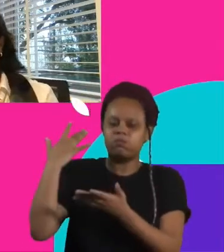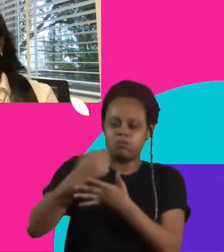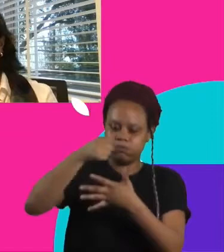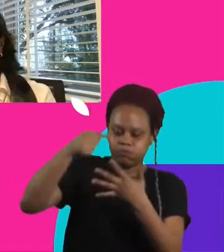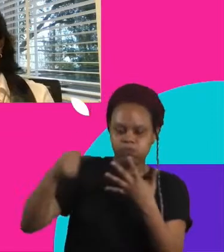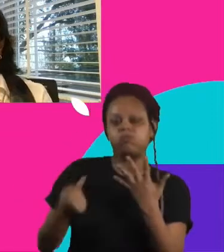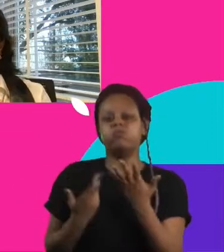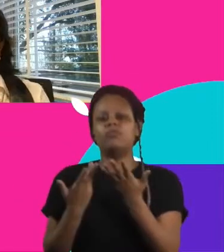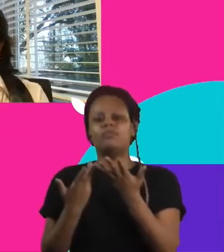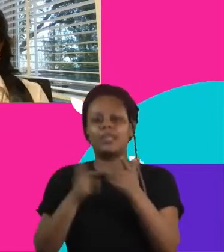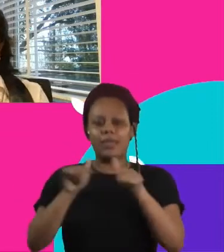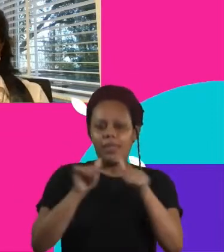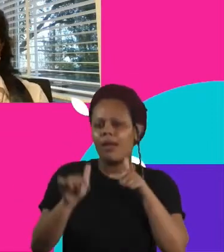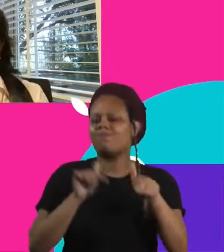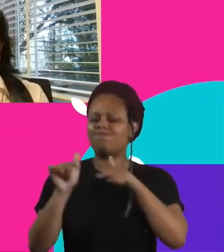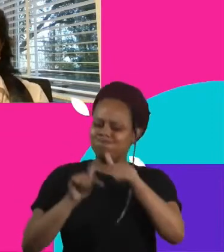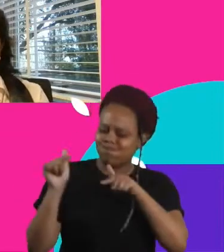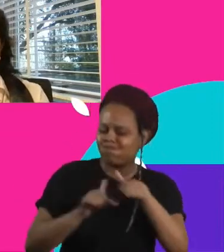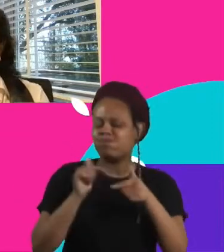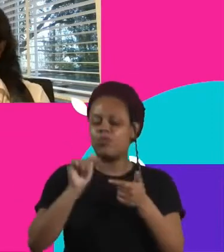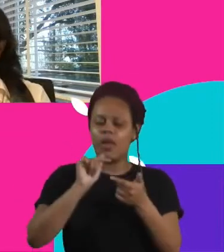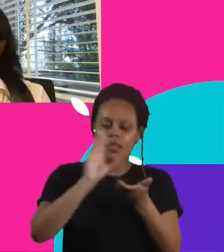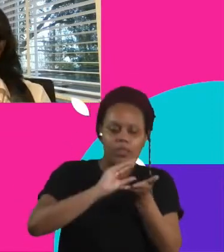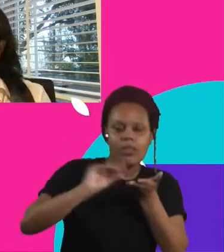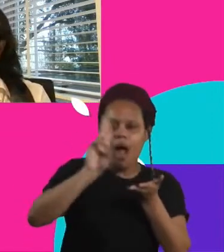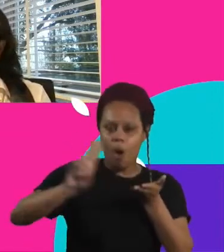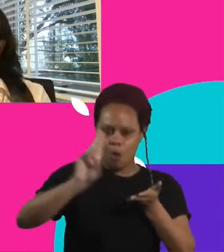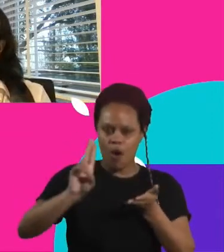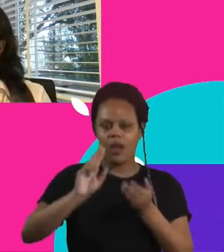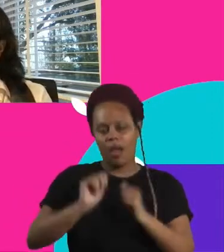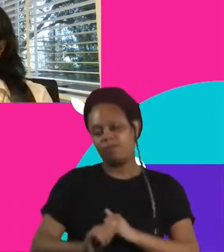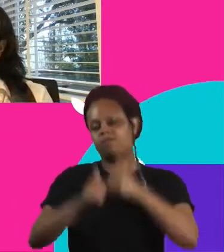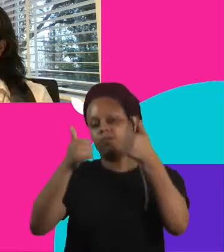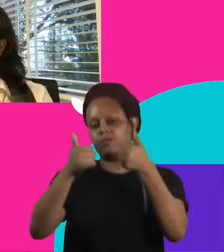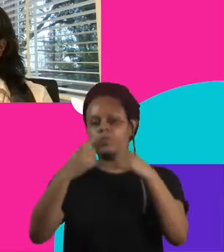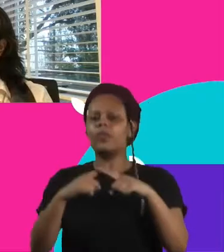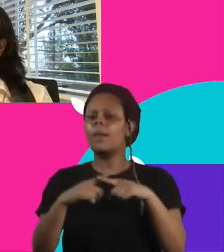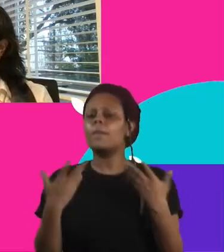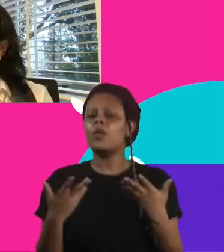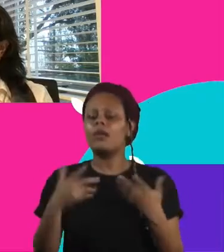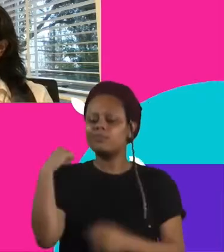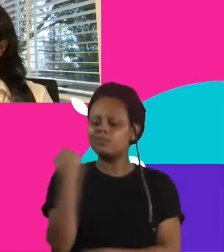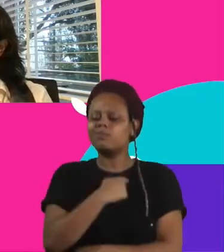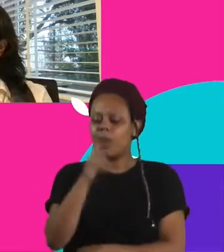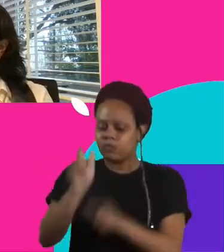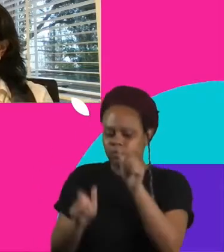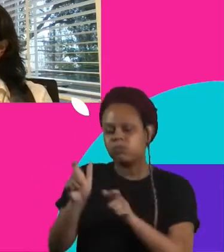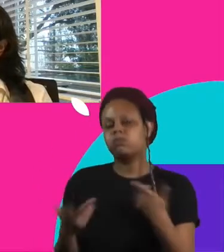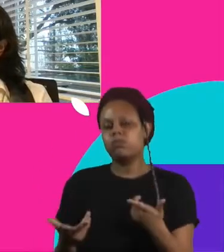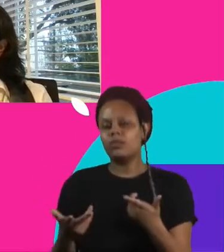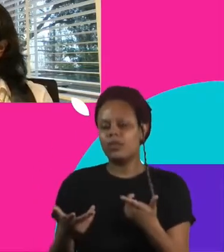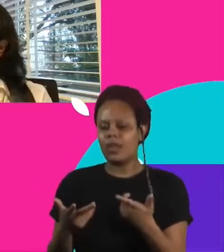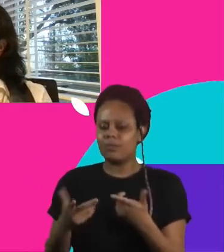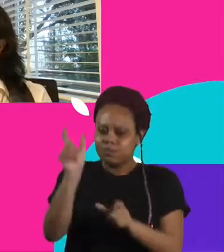a Lúcia, todo o nosso time trabalhando para usar os dados para o bem, além da tecnologia, porque afinal de tudo nós somos pessoas, e são as pessoas